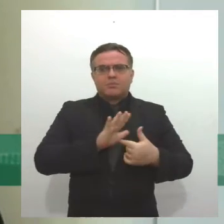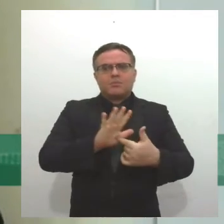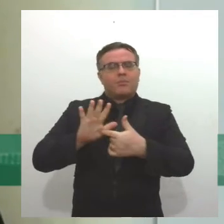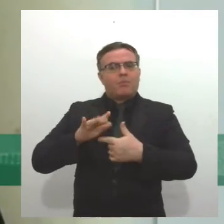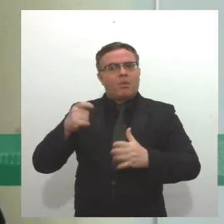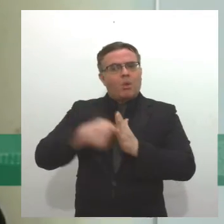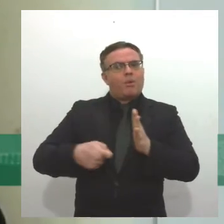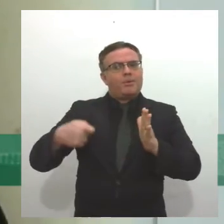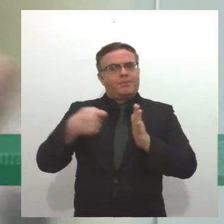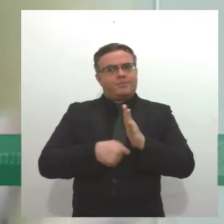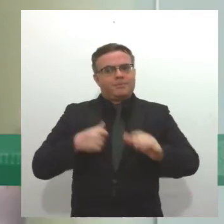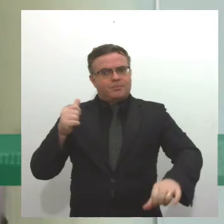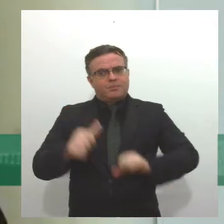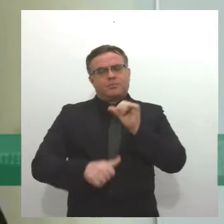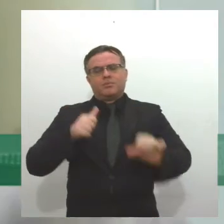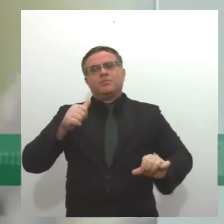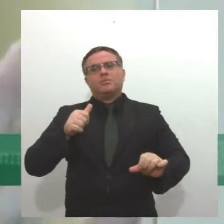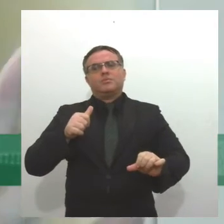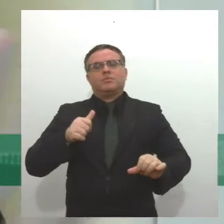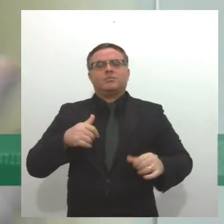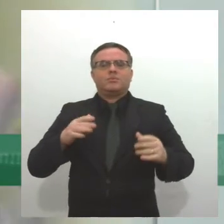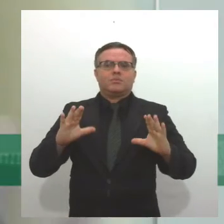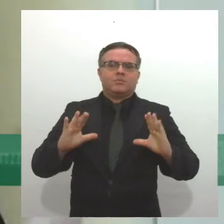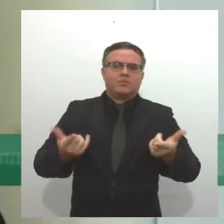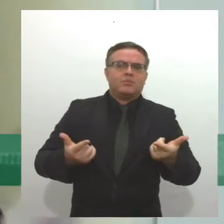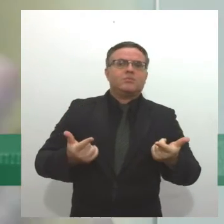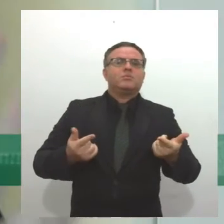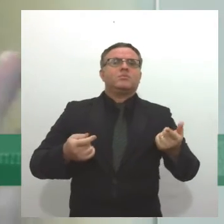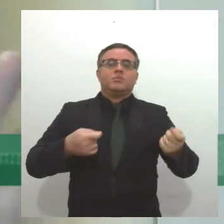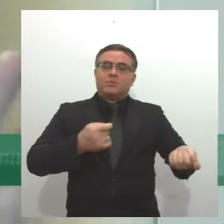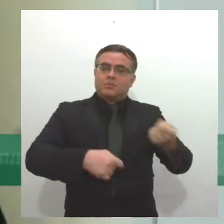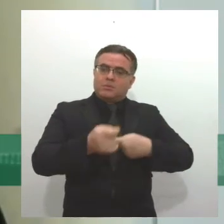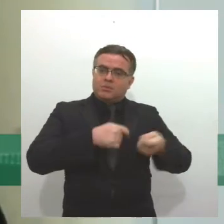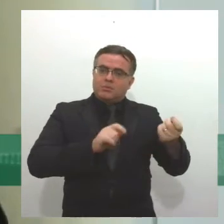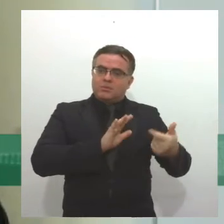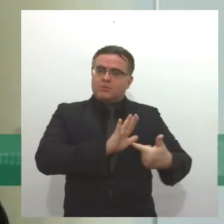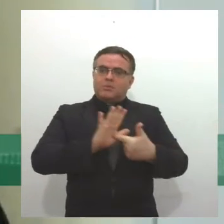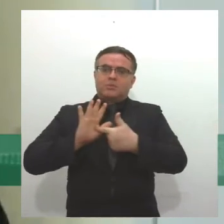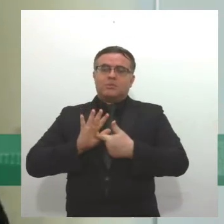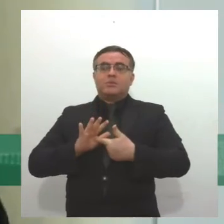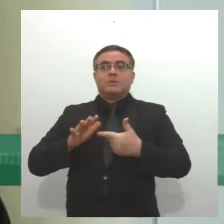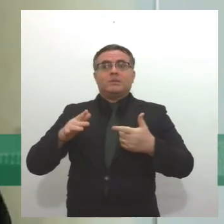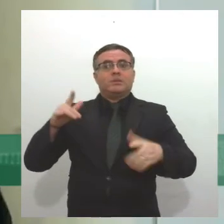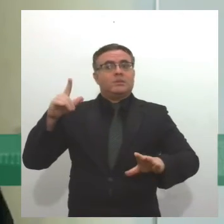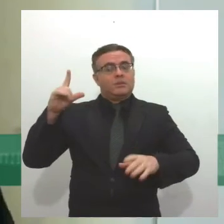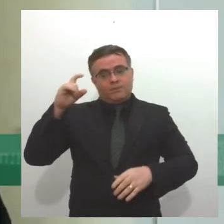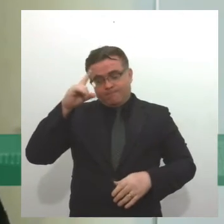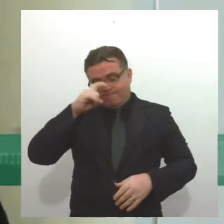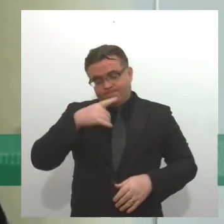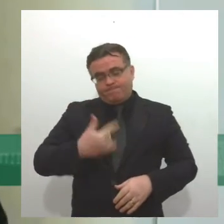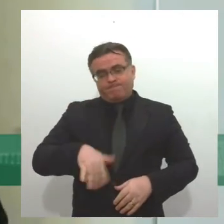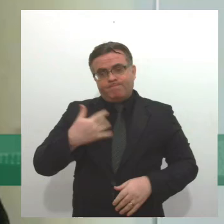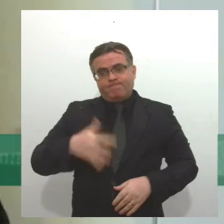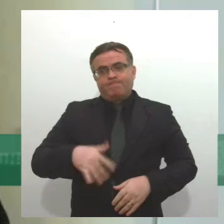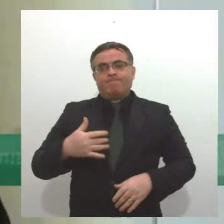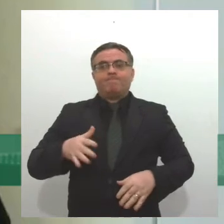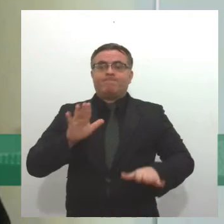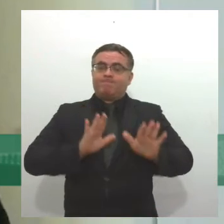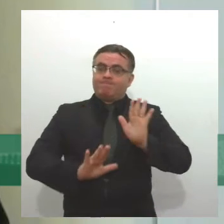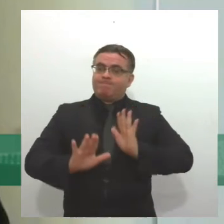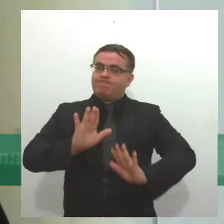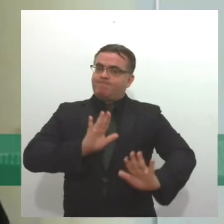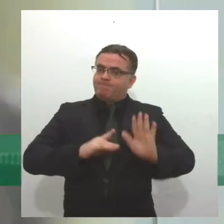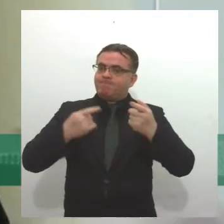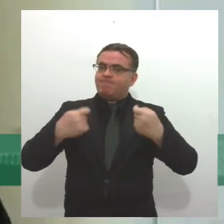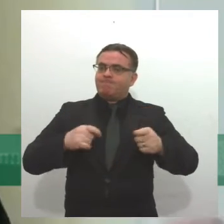defendemos a reforma tributária. Tem a reforma administrativa, como apresentada, está muito complicada, né? Tomar um cuidado de